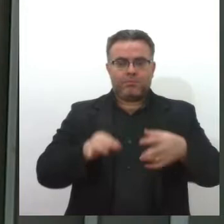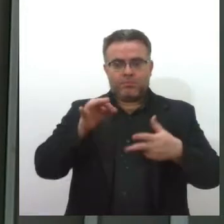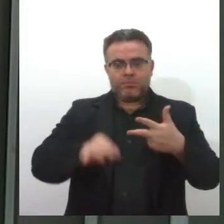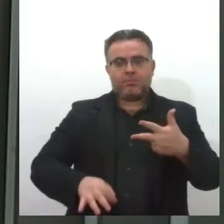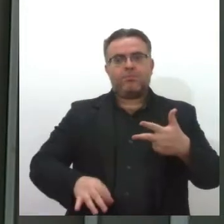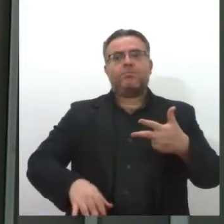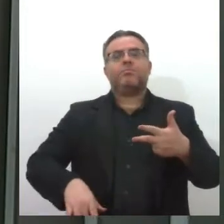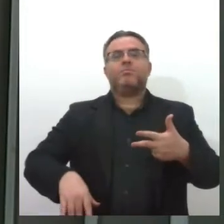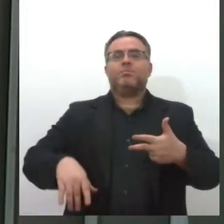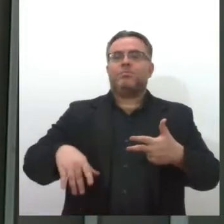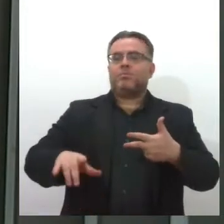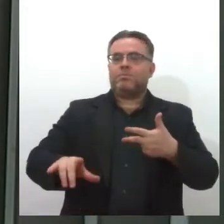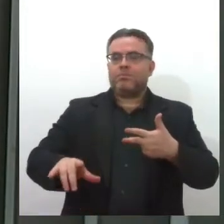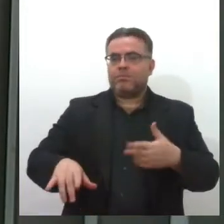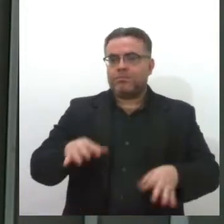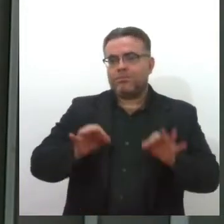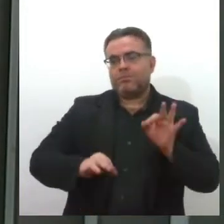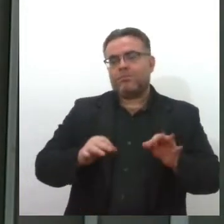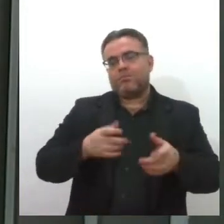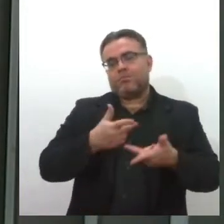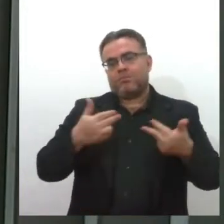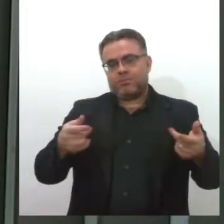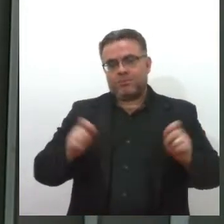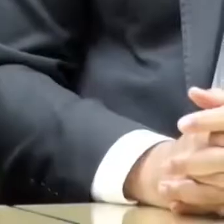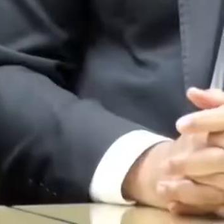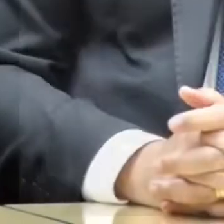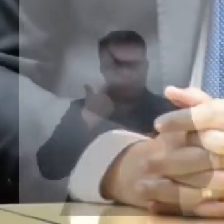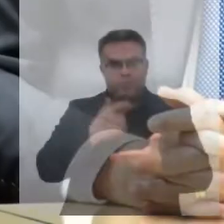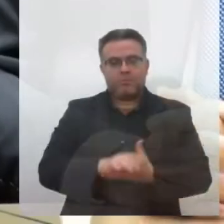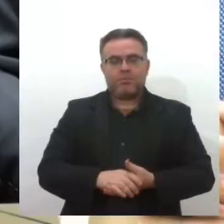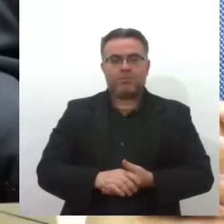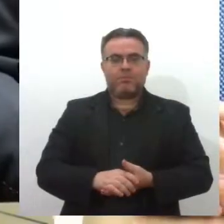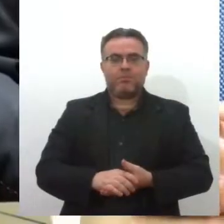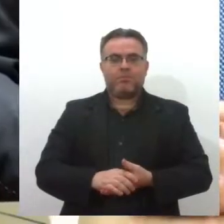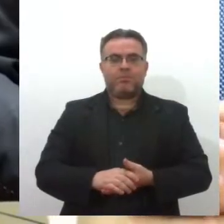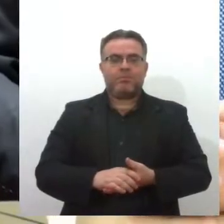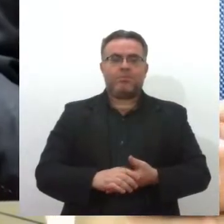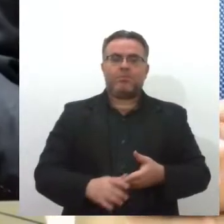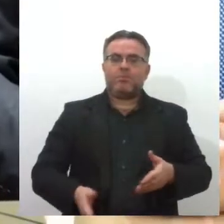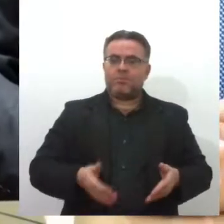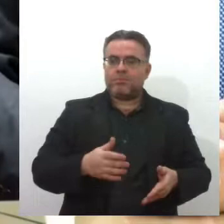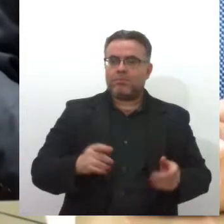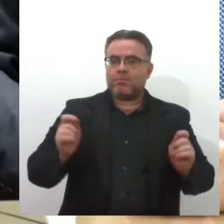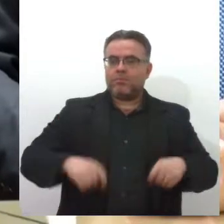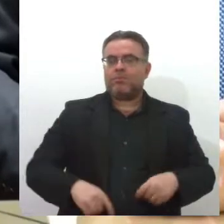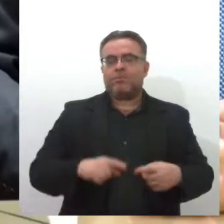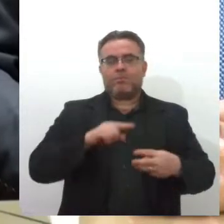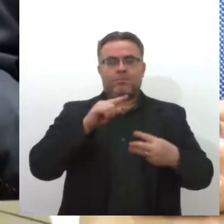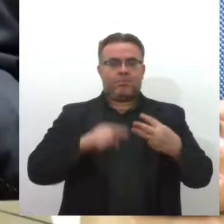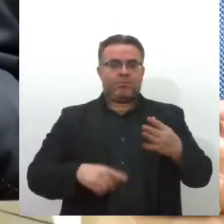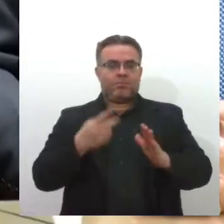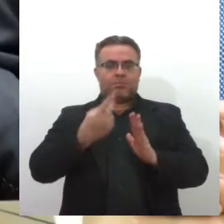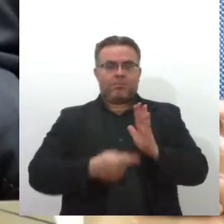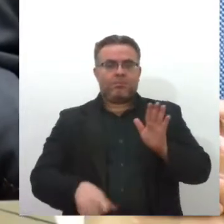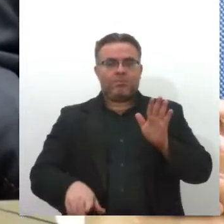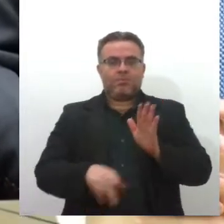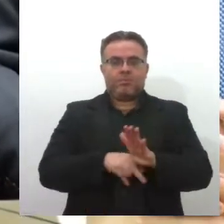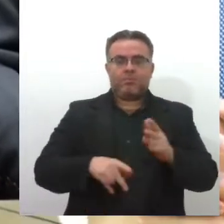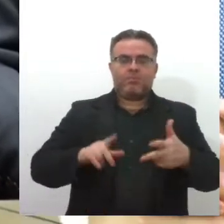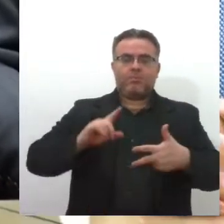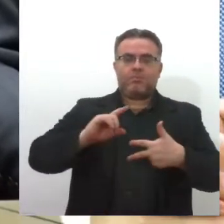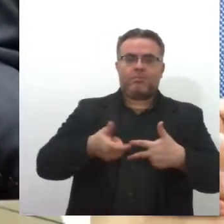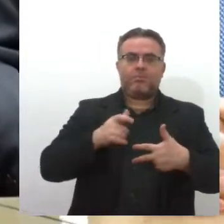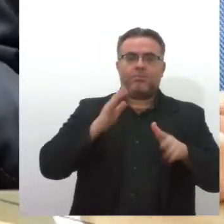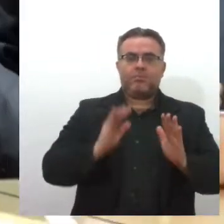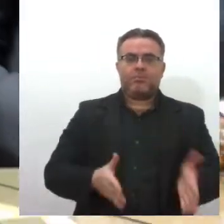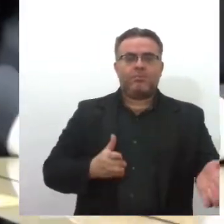de indicações e uma moção. Acompanhe. Na pauta de votação, três projetos do Executivo foram apreciados e